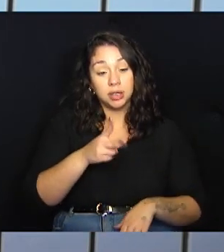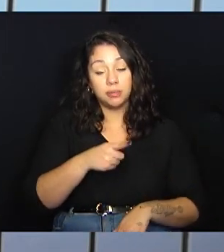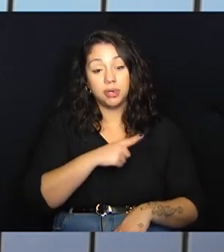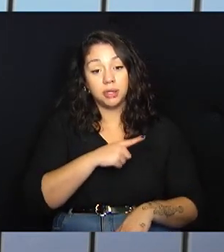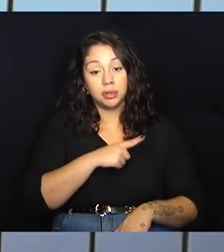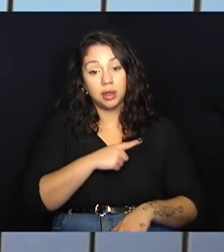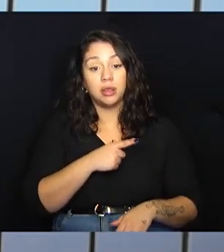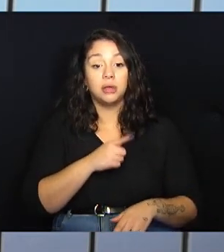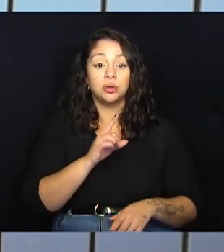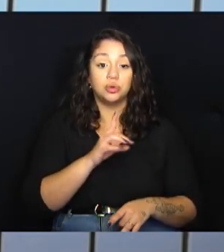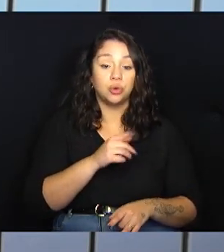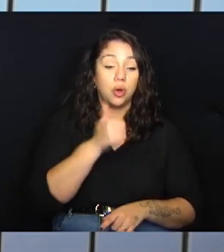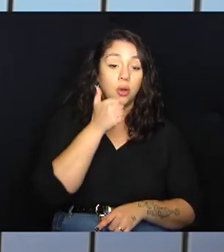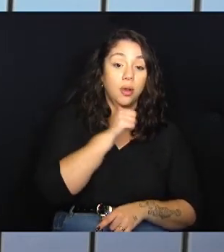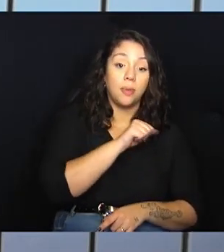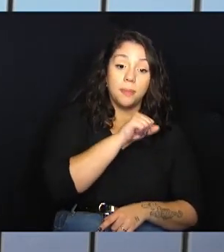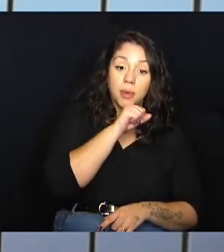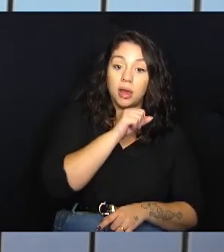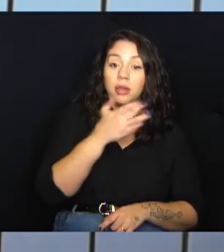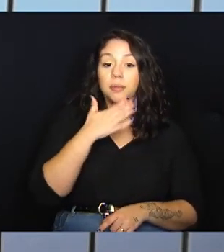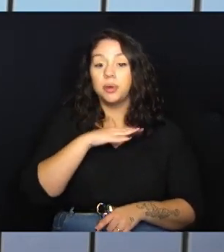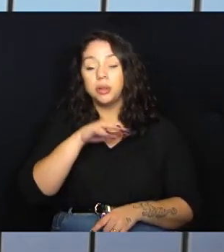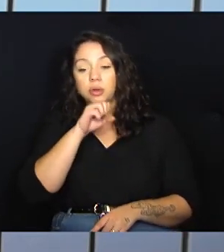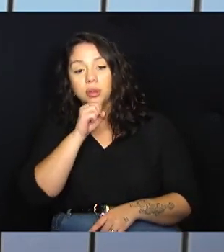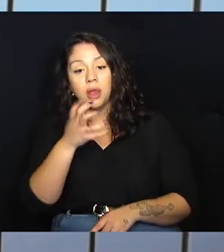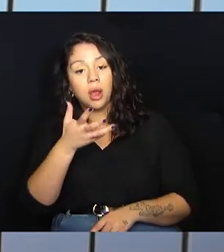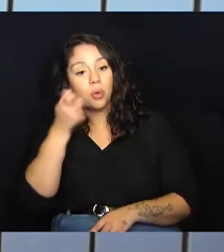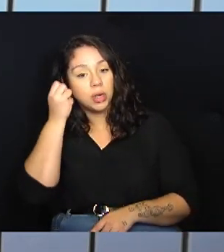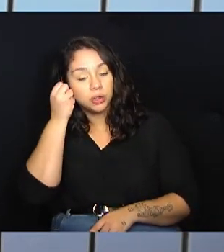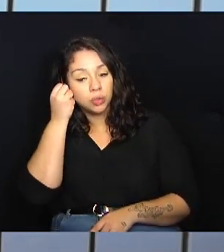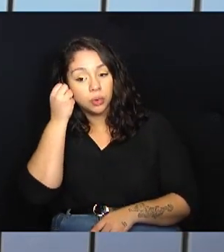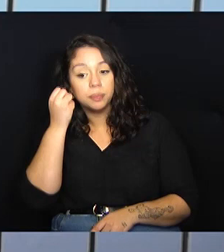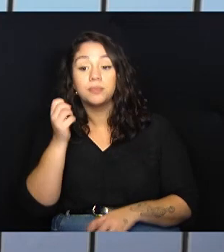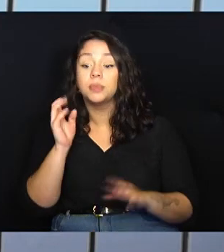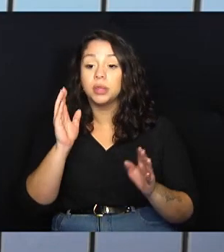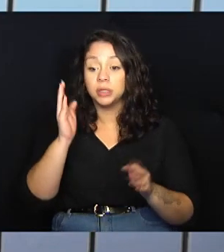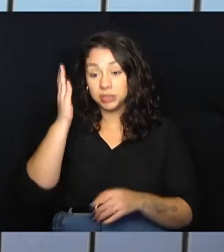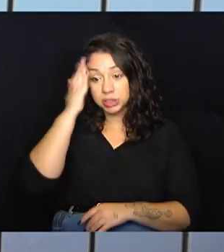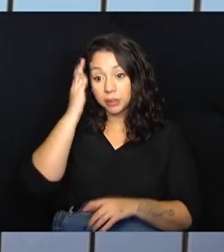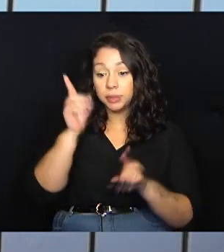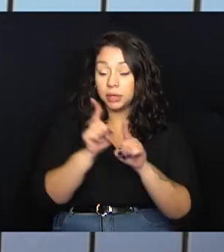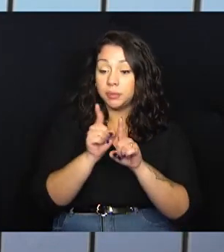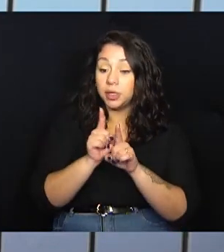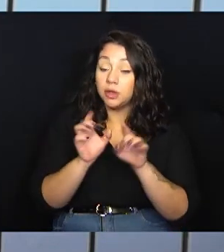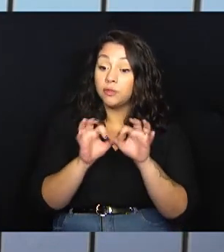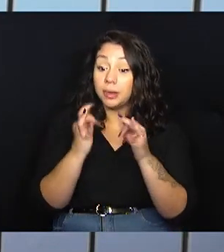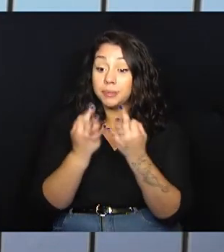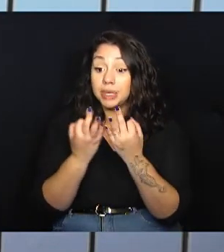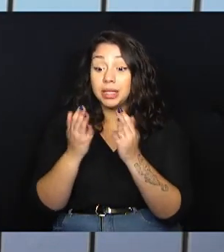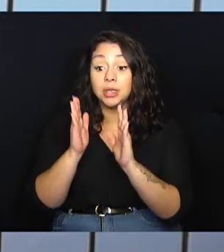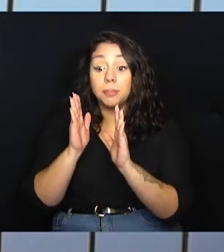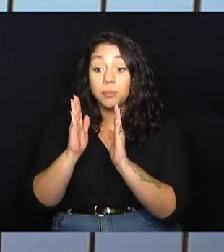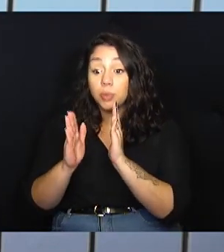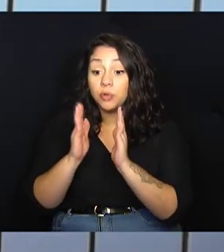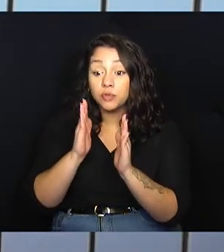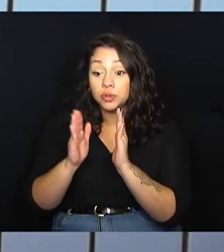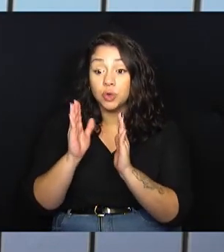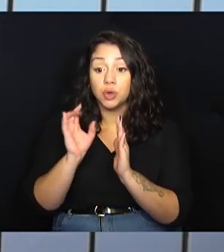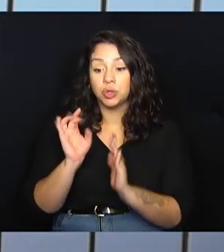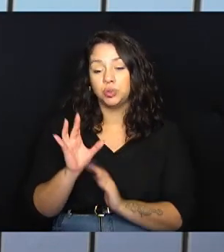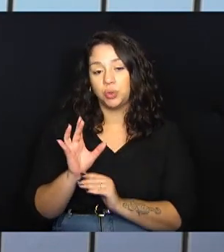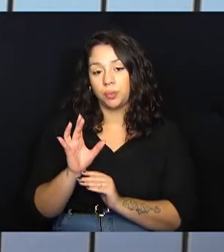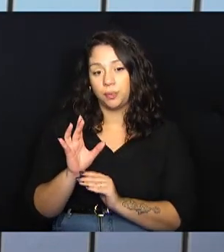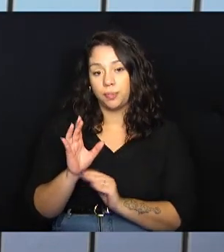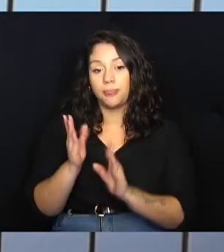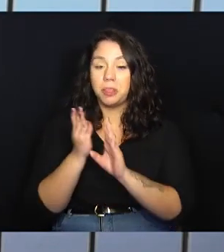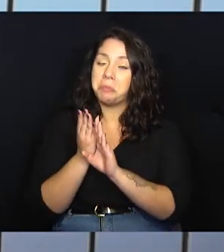lidando com a mãe acolhedora, com o pai acolhedor. Sim. Ela sabe que é uma família provisória na vida dela. E quando chega o